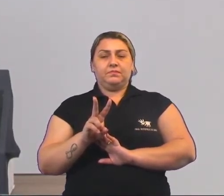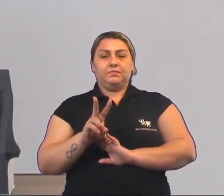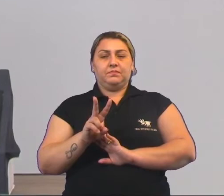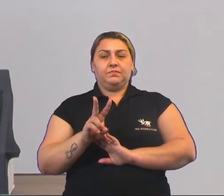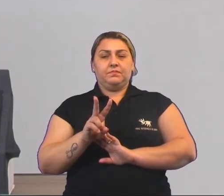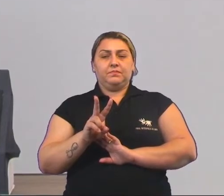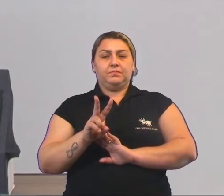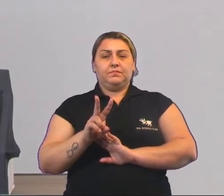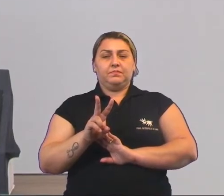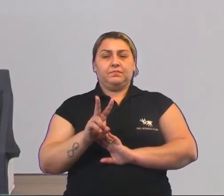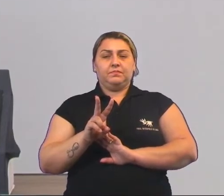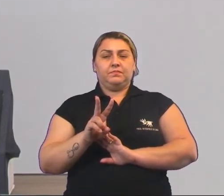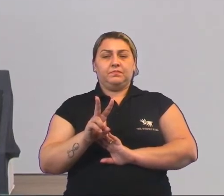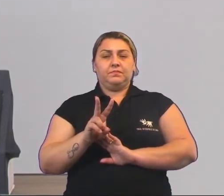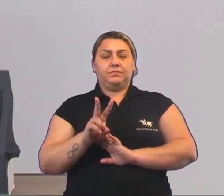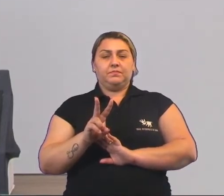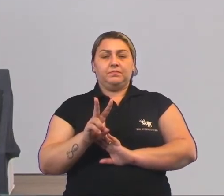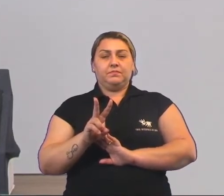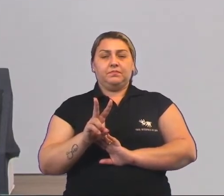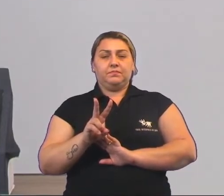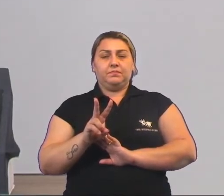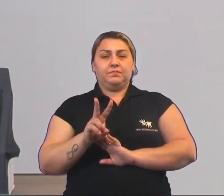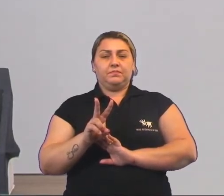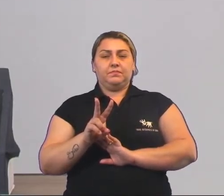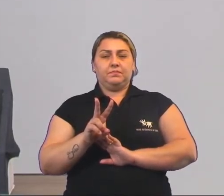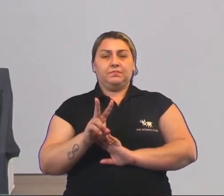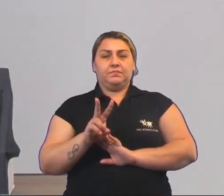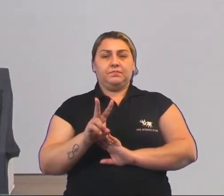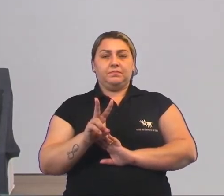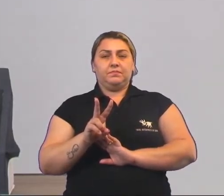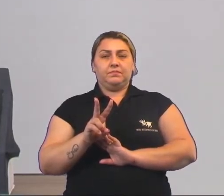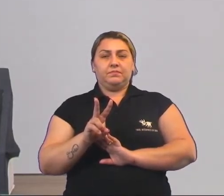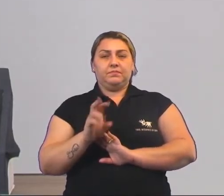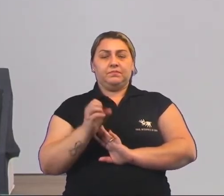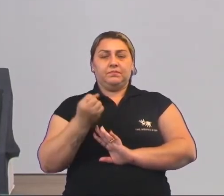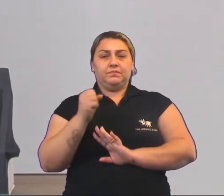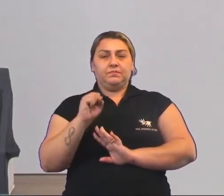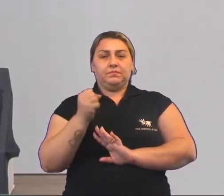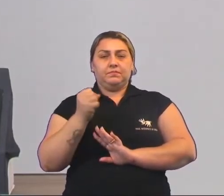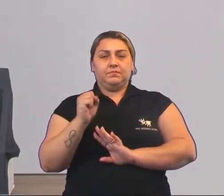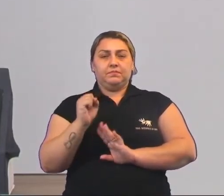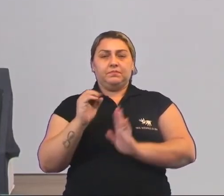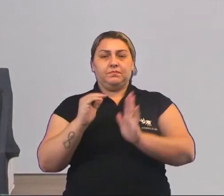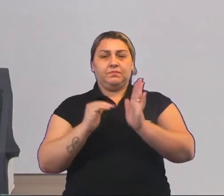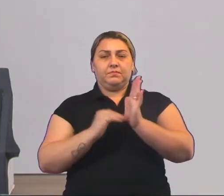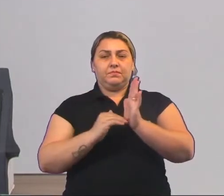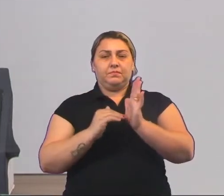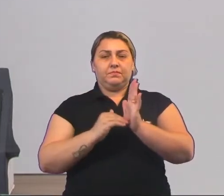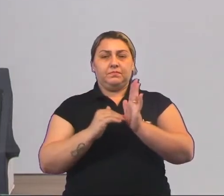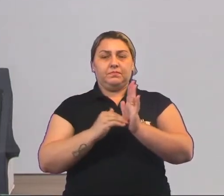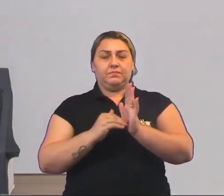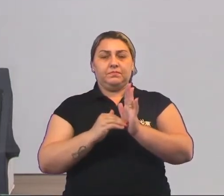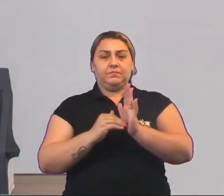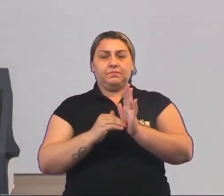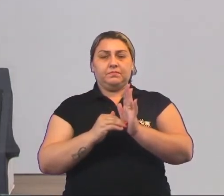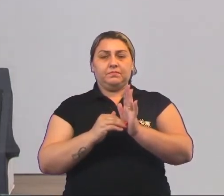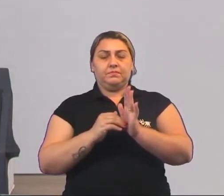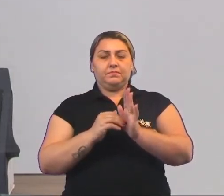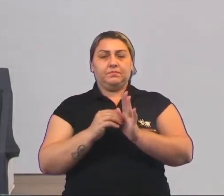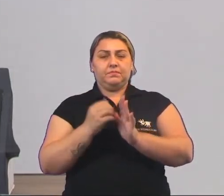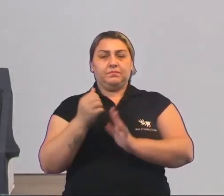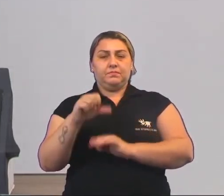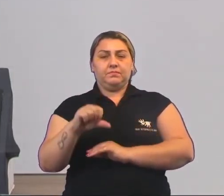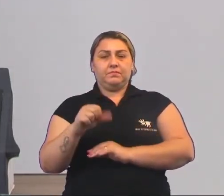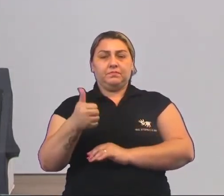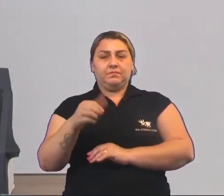às 13, certo? De 8, né? Ela vai contar assim, ela começou 8 horas. 8,